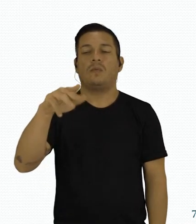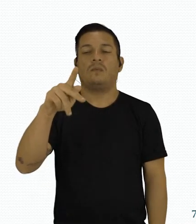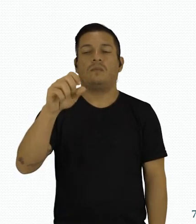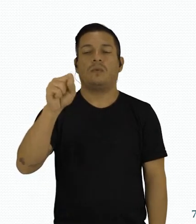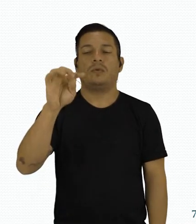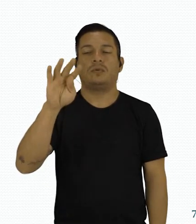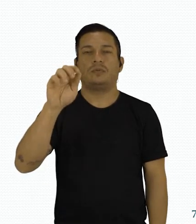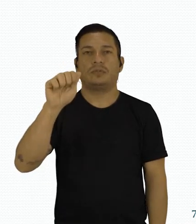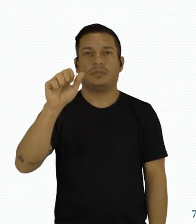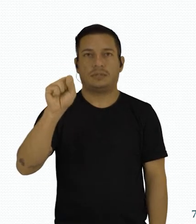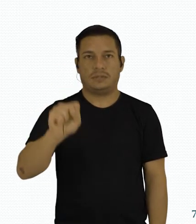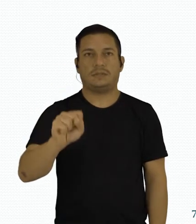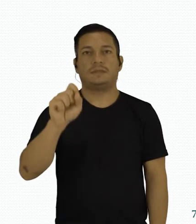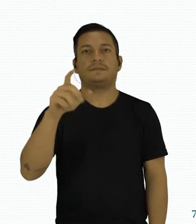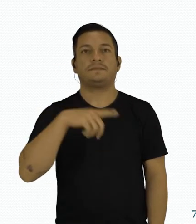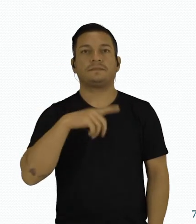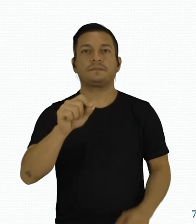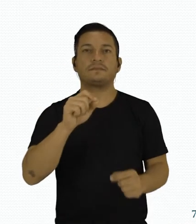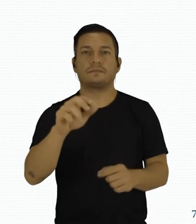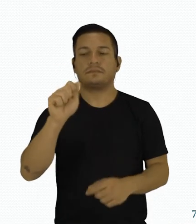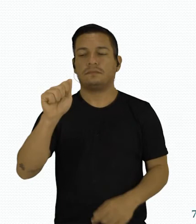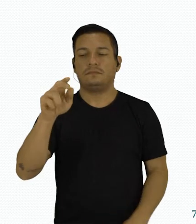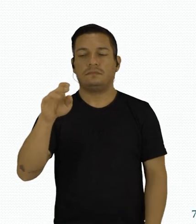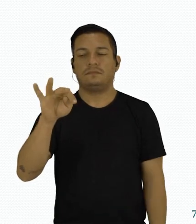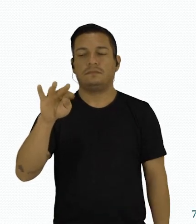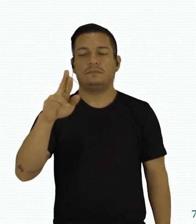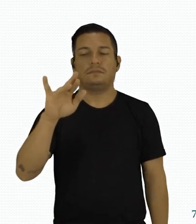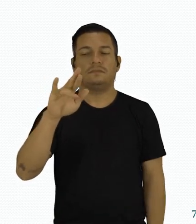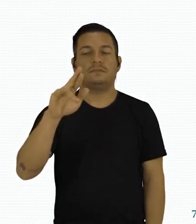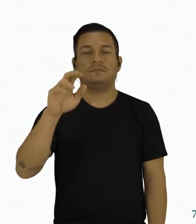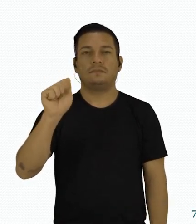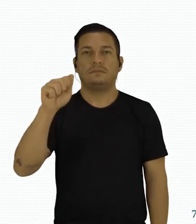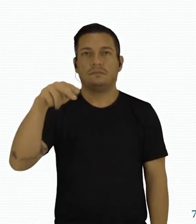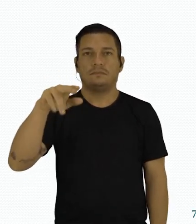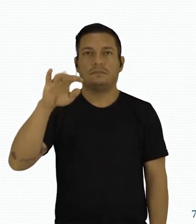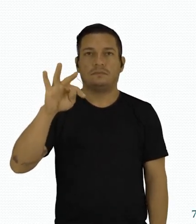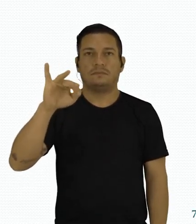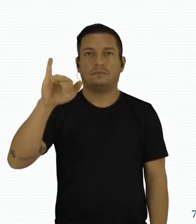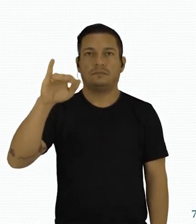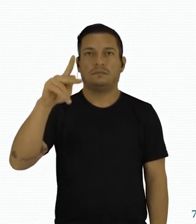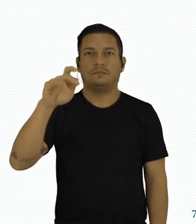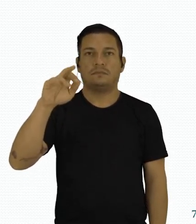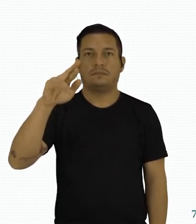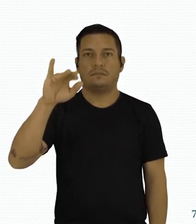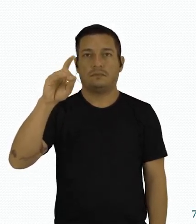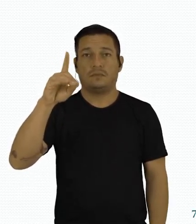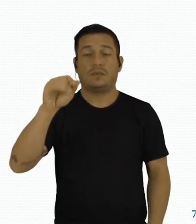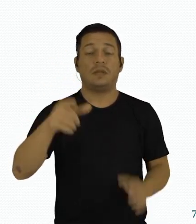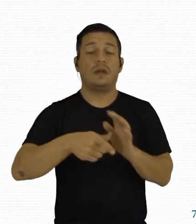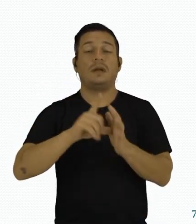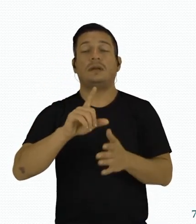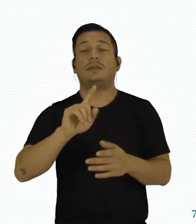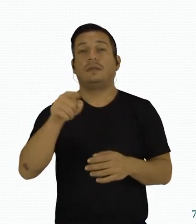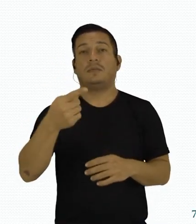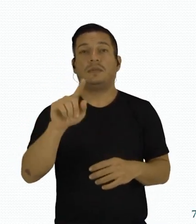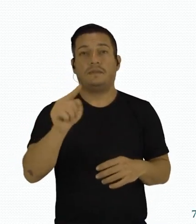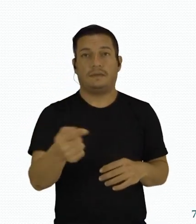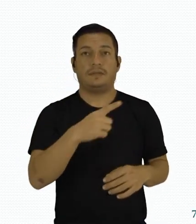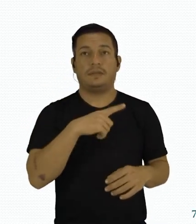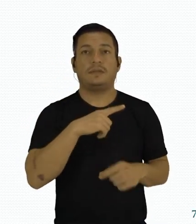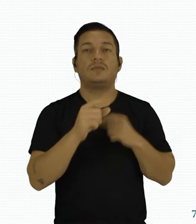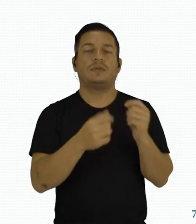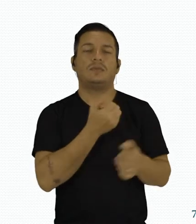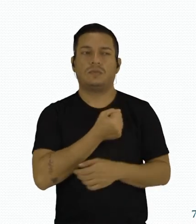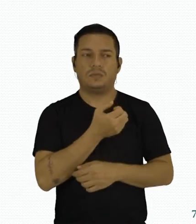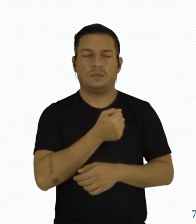anteperíodo. É a primeira afirmação que eu faço para vocês. Ou seja, após a vírgula, vão ter alguns algarismos ali, que podem ser poucos, mas